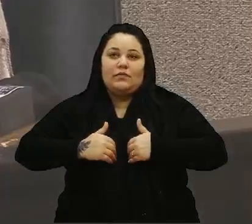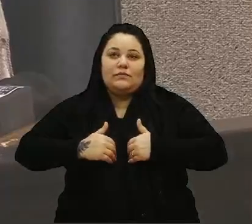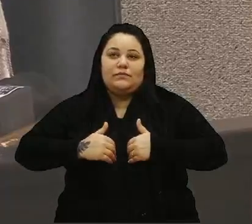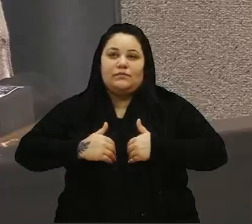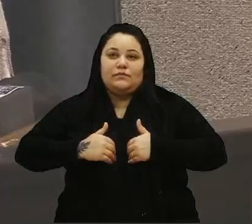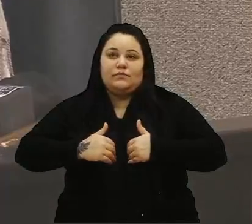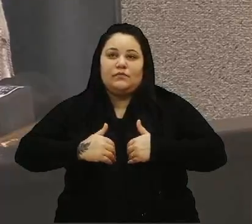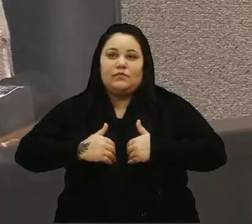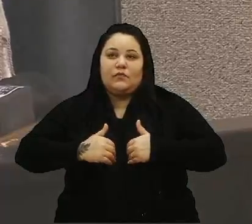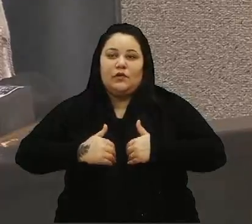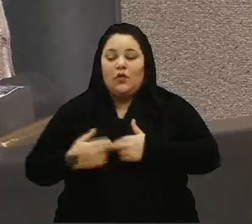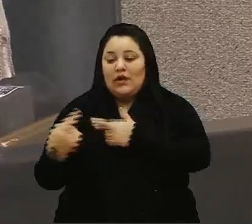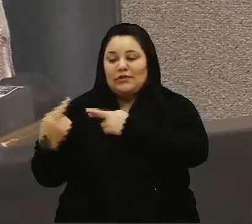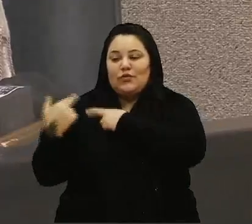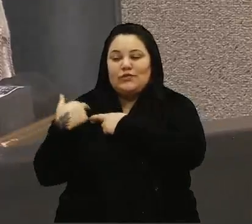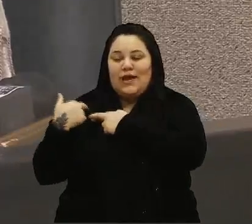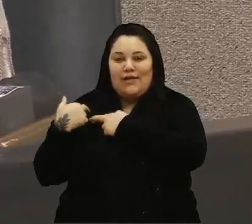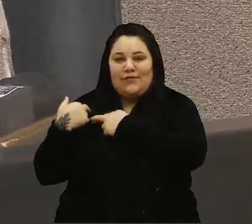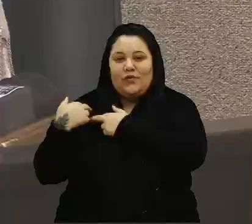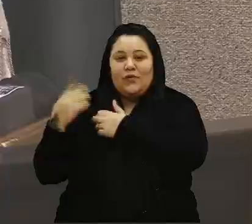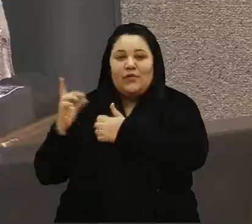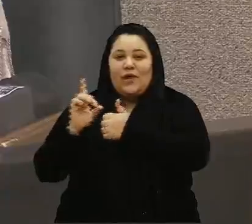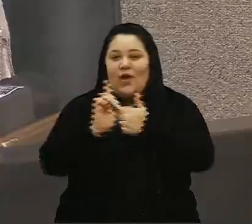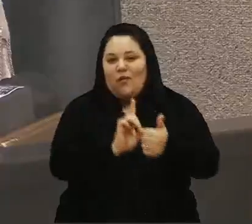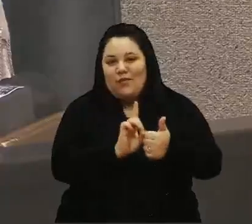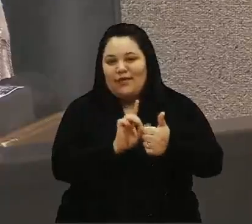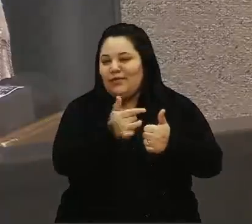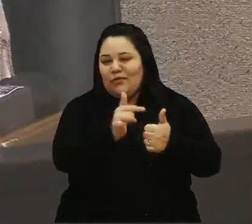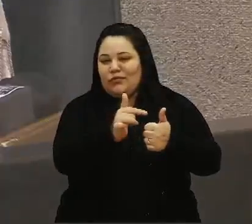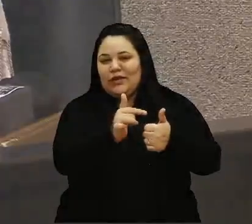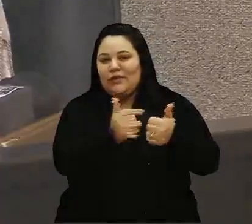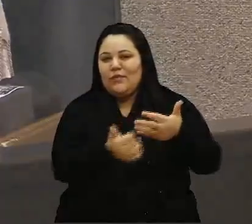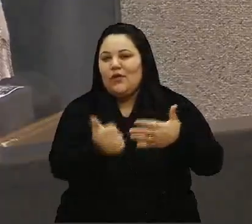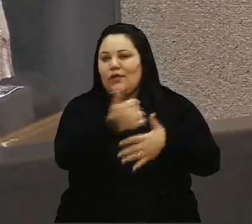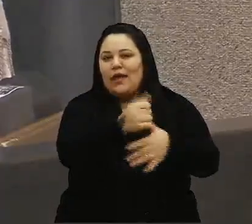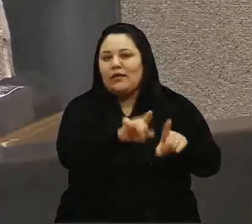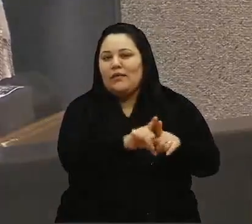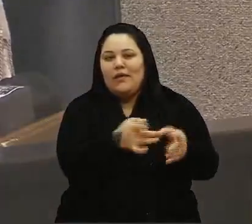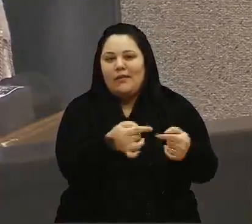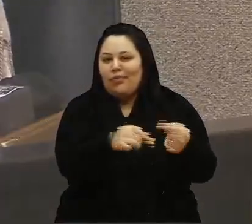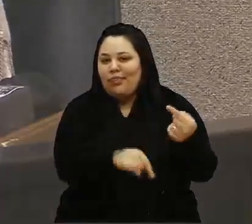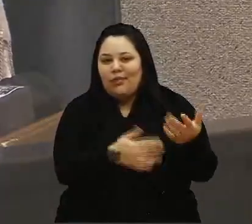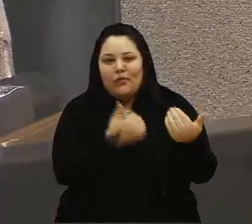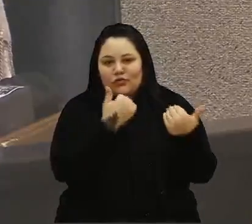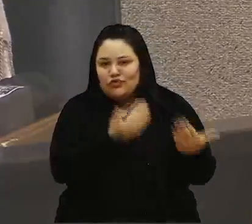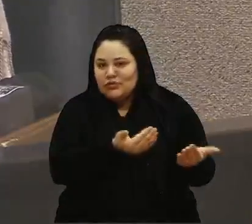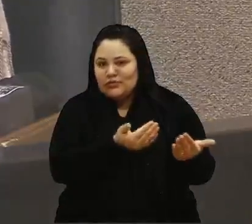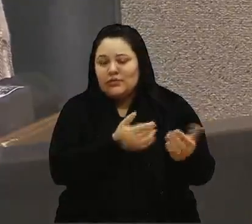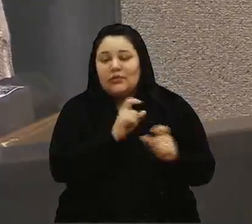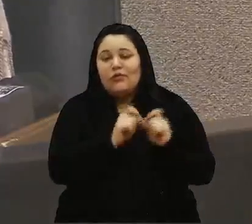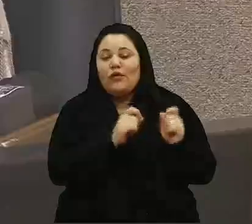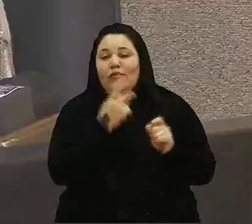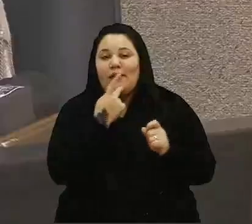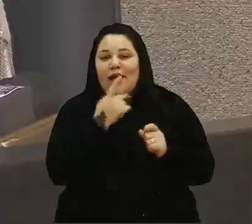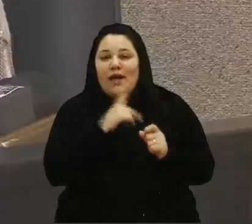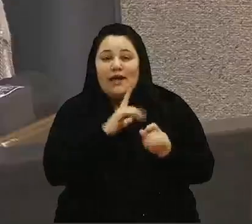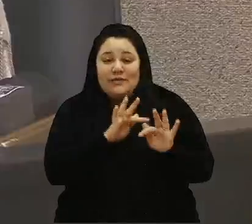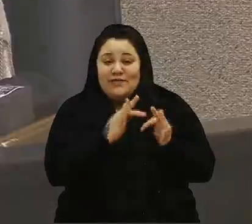não tinha prioridade. E o que falar, dessas famílias que já têm tantas